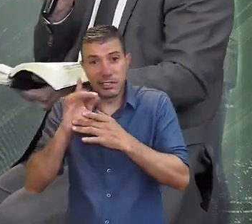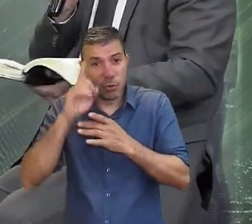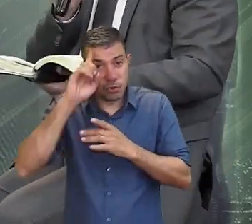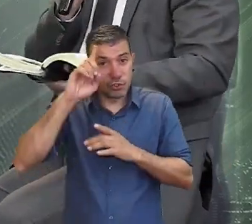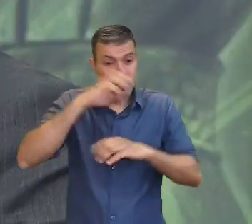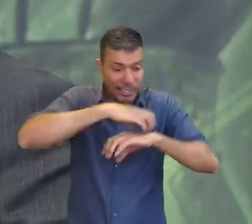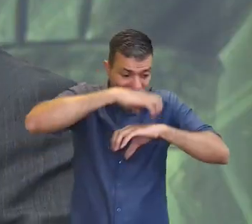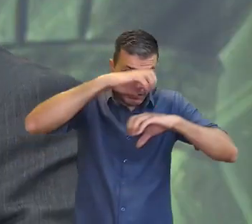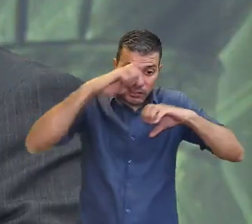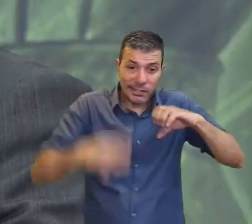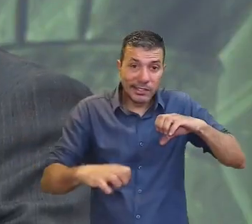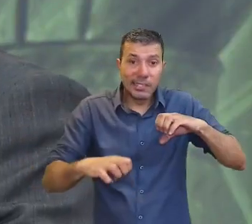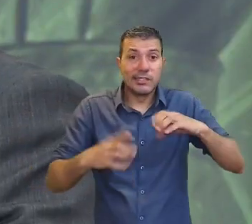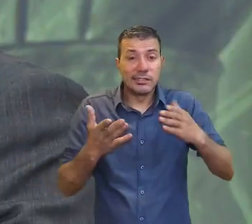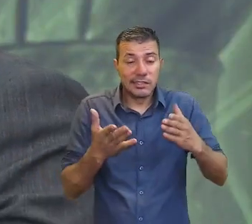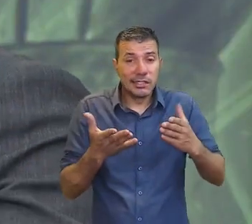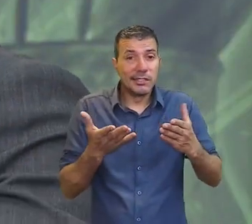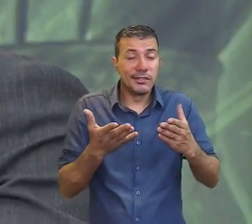expiação,